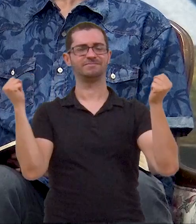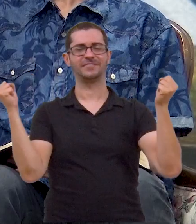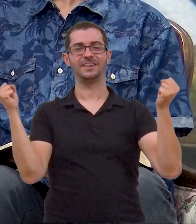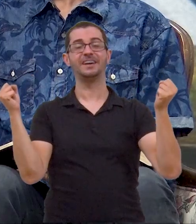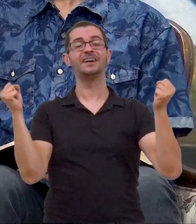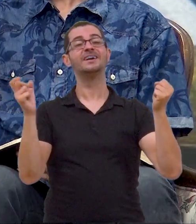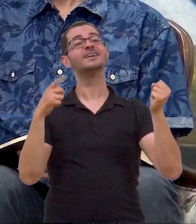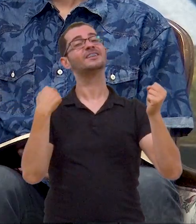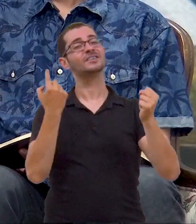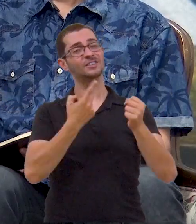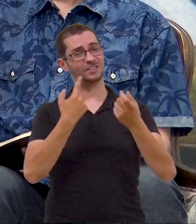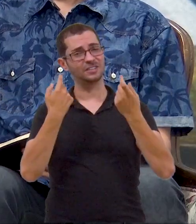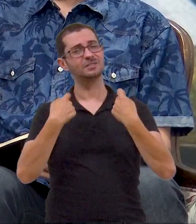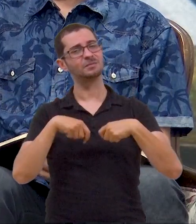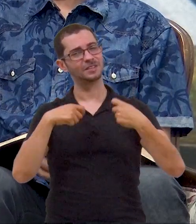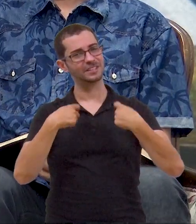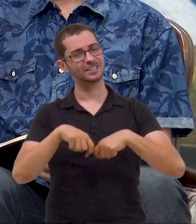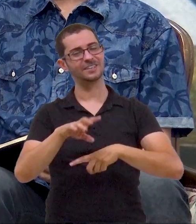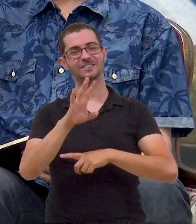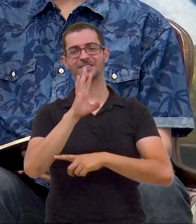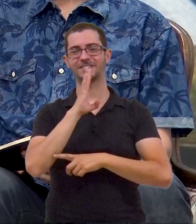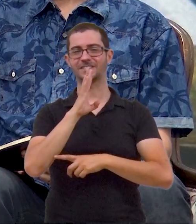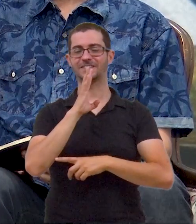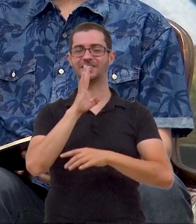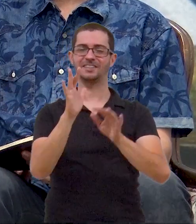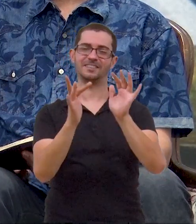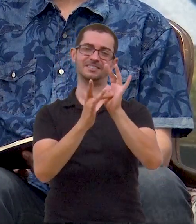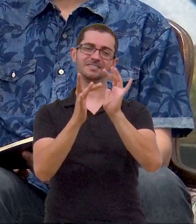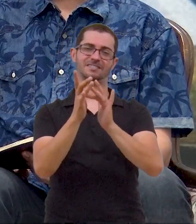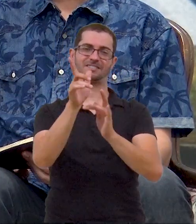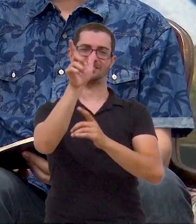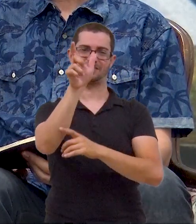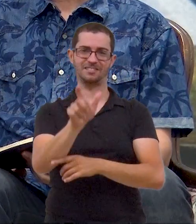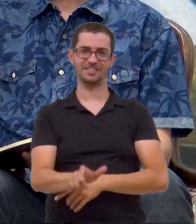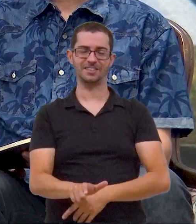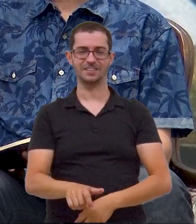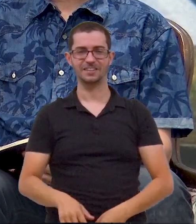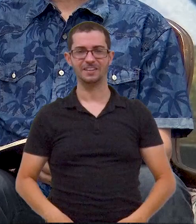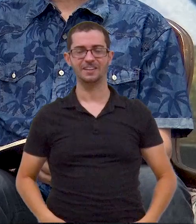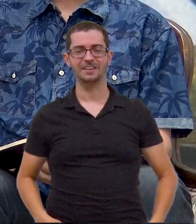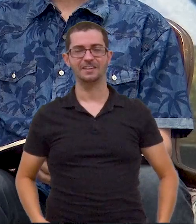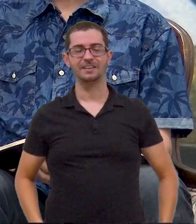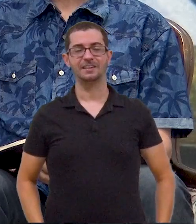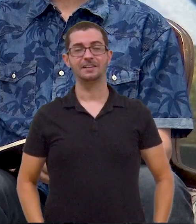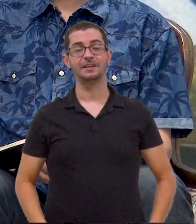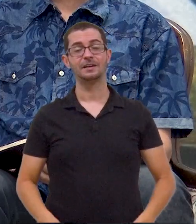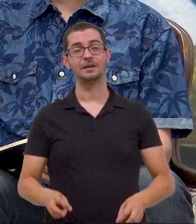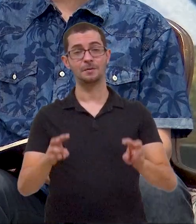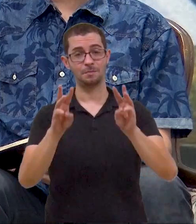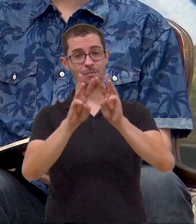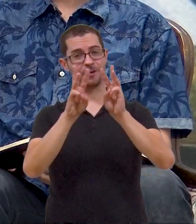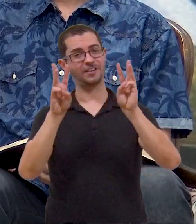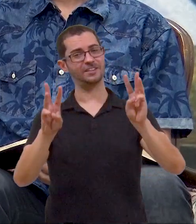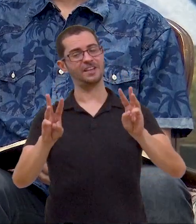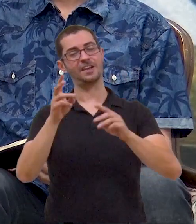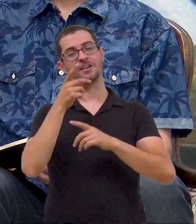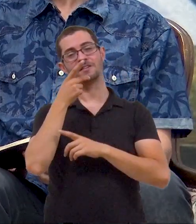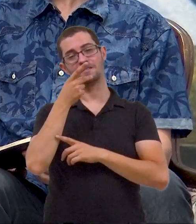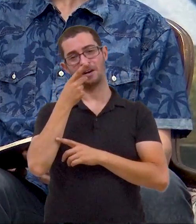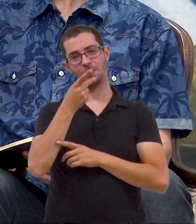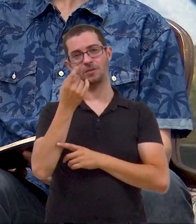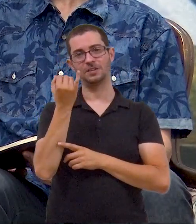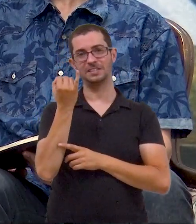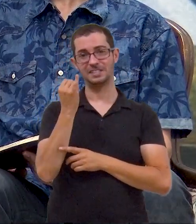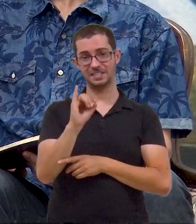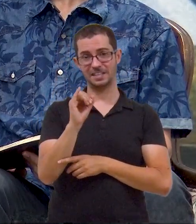É dele que nós precisamos. Assim como Moisés disse, né, se a tua presença não estiver conosco... Não,